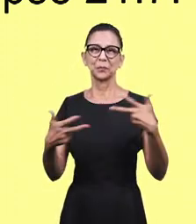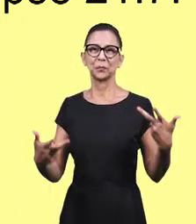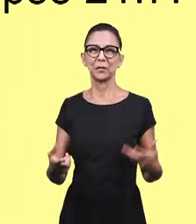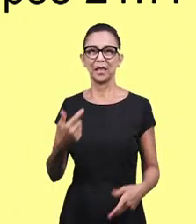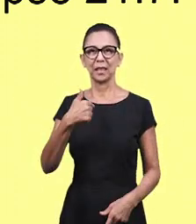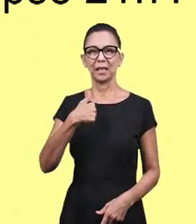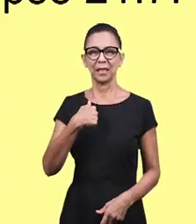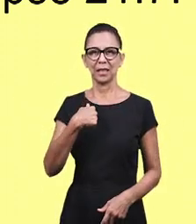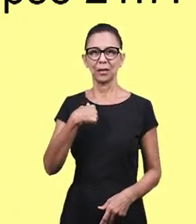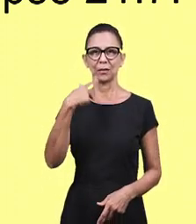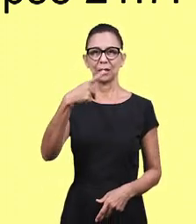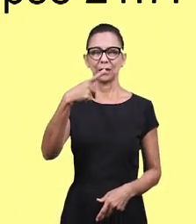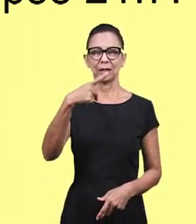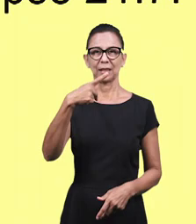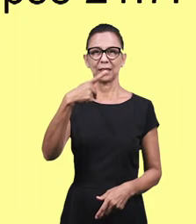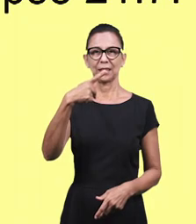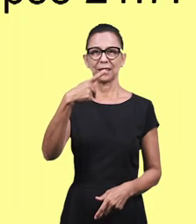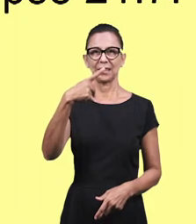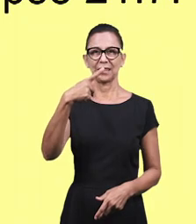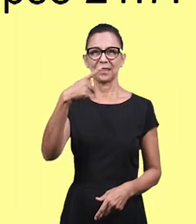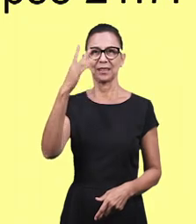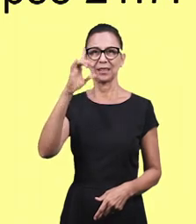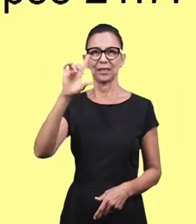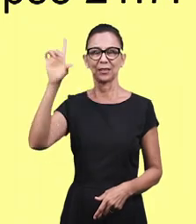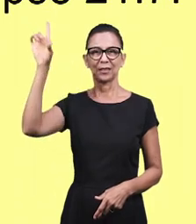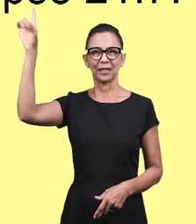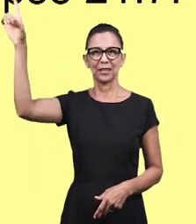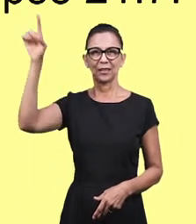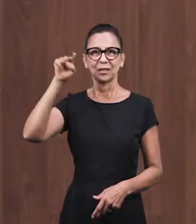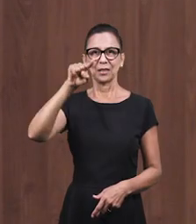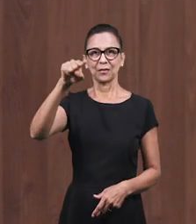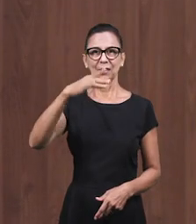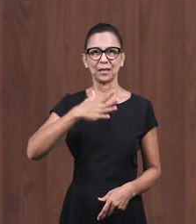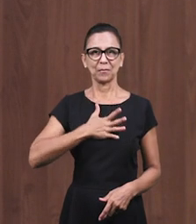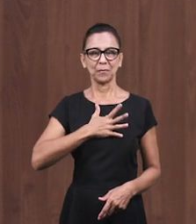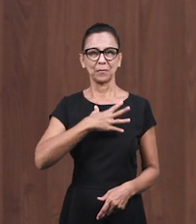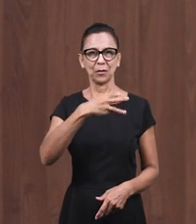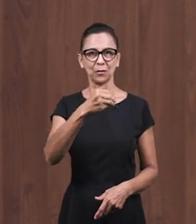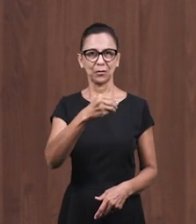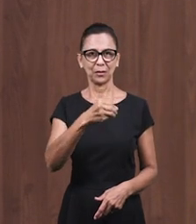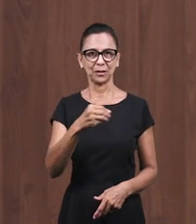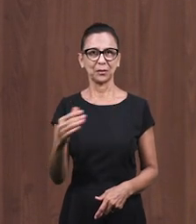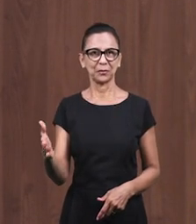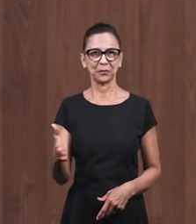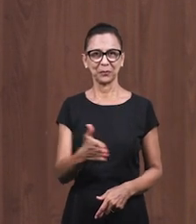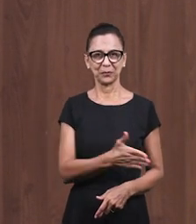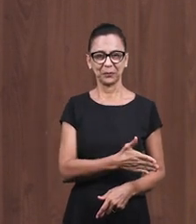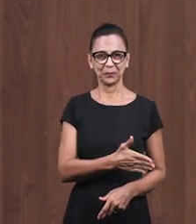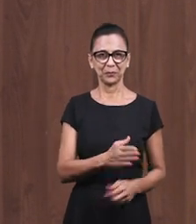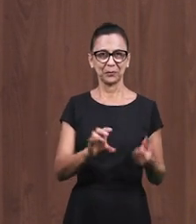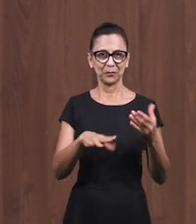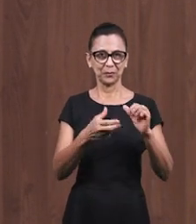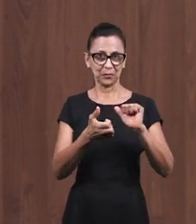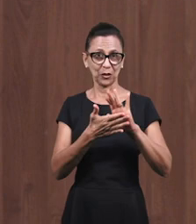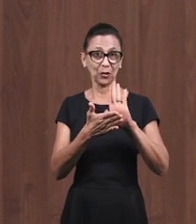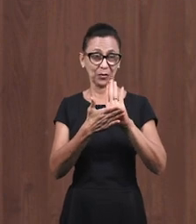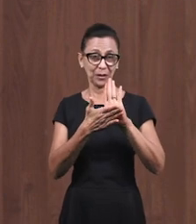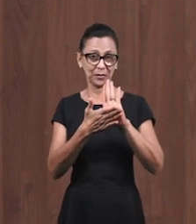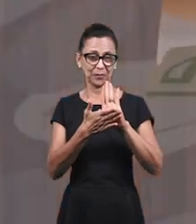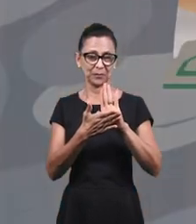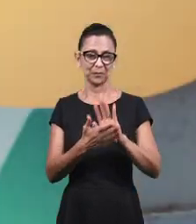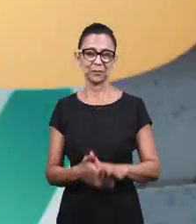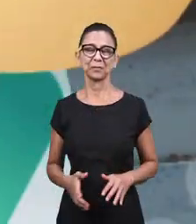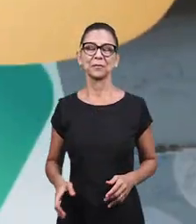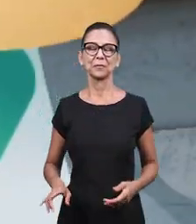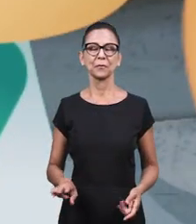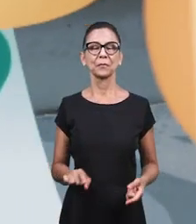o seu Deus, e ele será o meu filho. Que maravilha! Vamos cantar o louvor? Quero ser fiel.